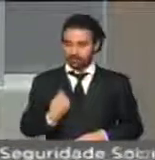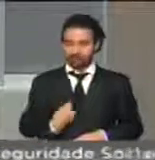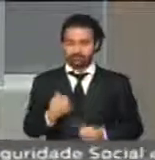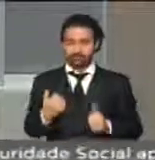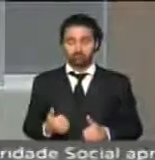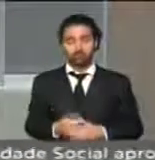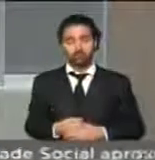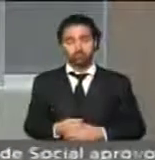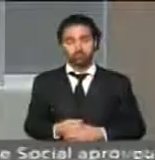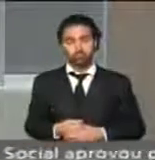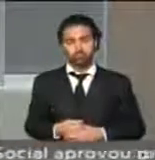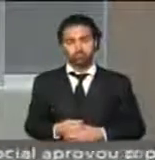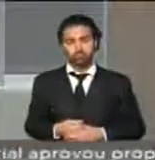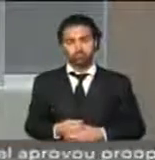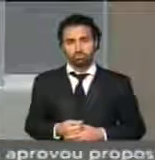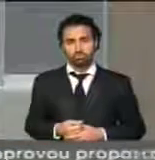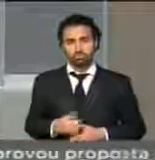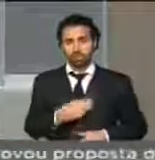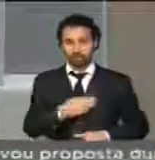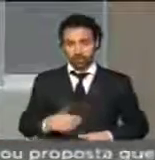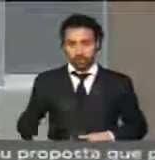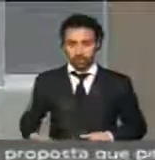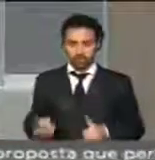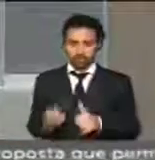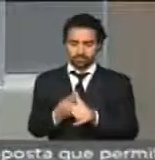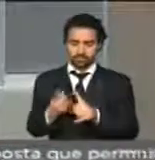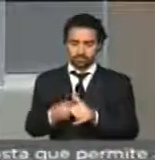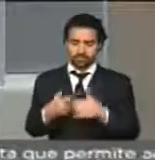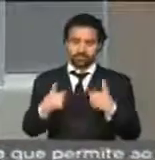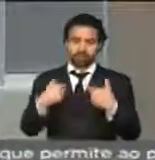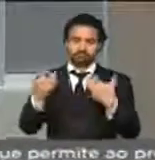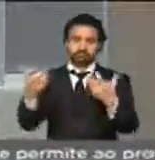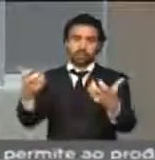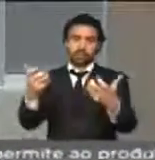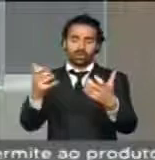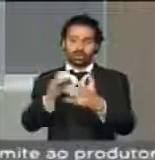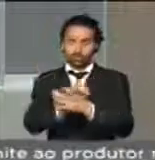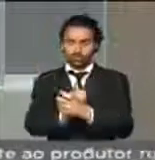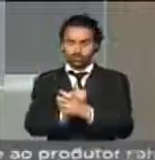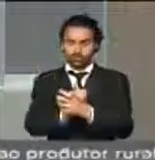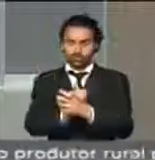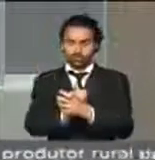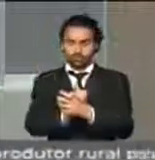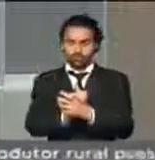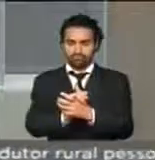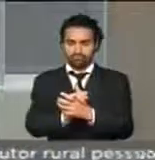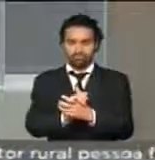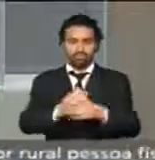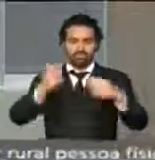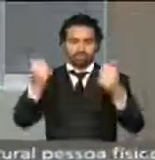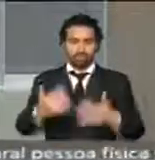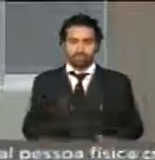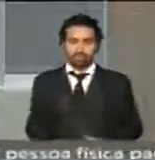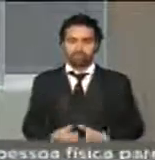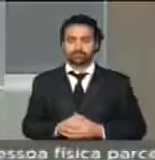presença. Ministro, primeiro eu quero fazer aqui uma